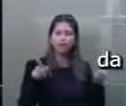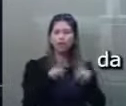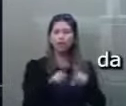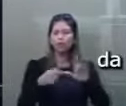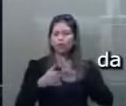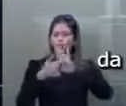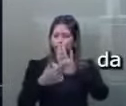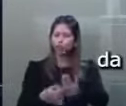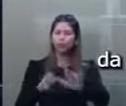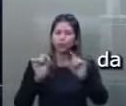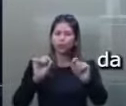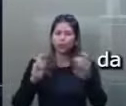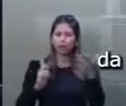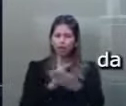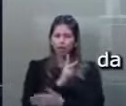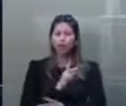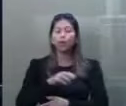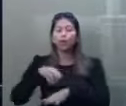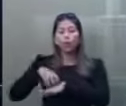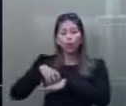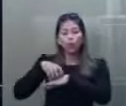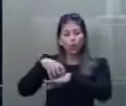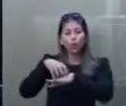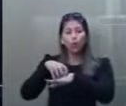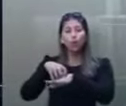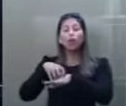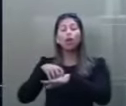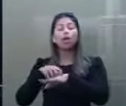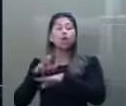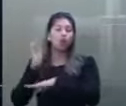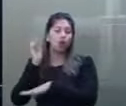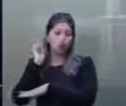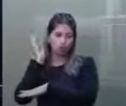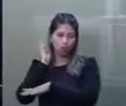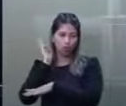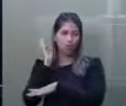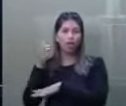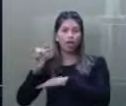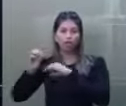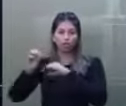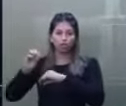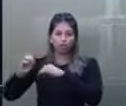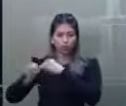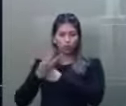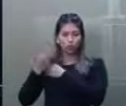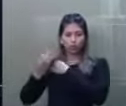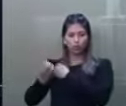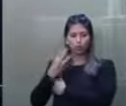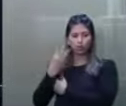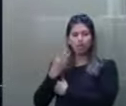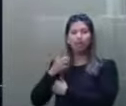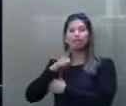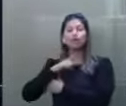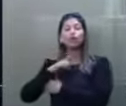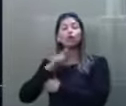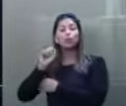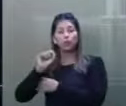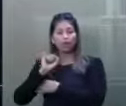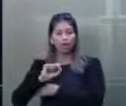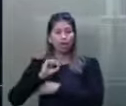da situação dos ferribolt do Maranhão, eu recebi um WhatsApp. E esse WhatsApp diz o seguinte,